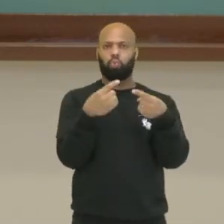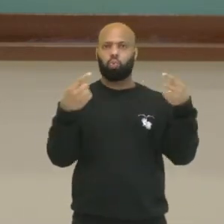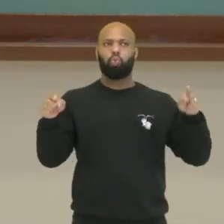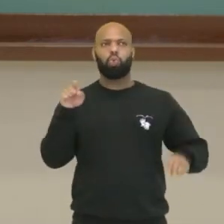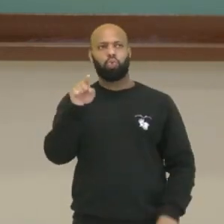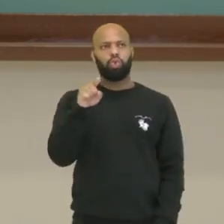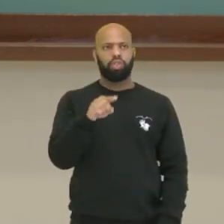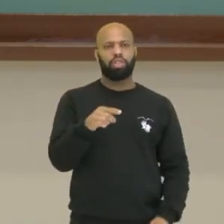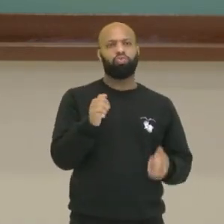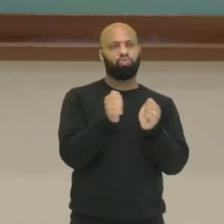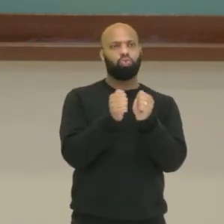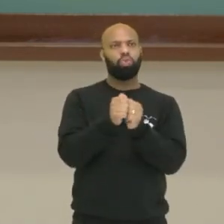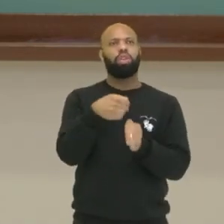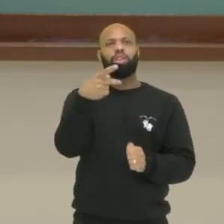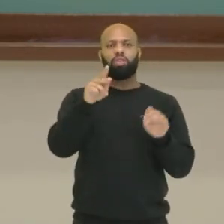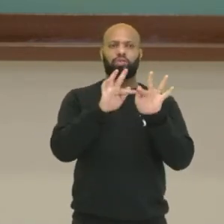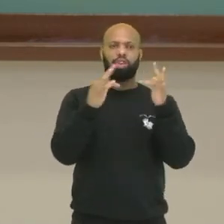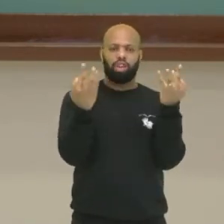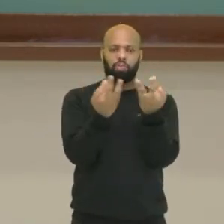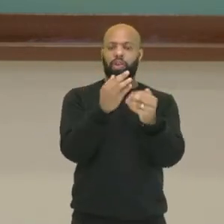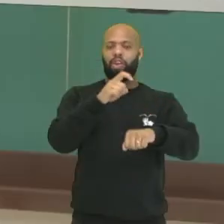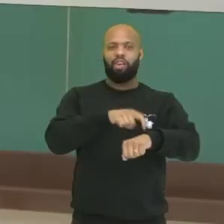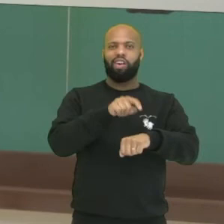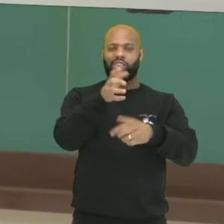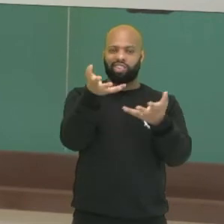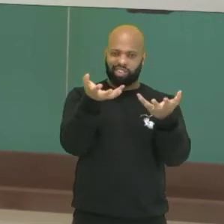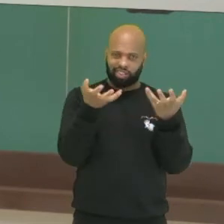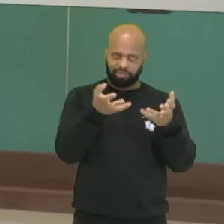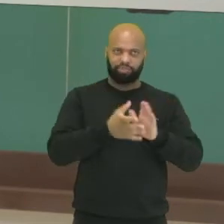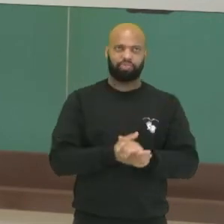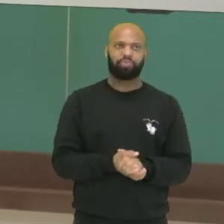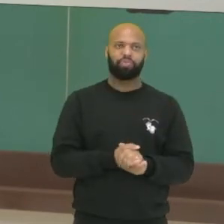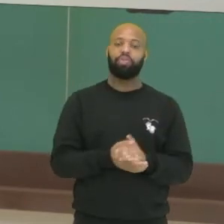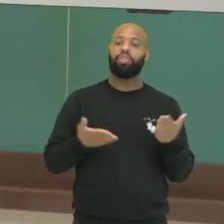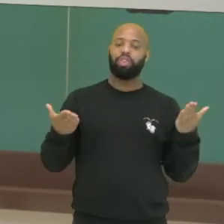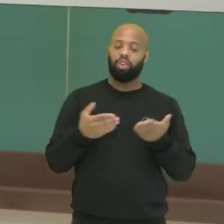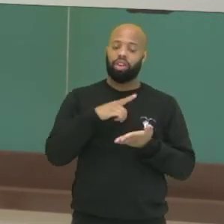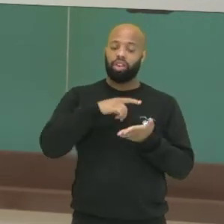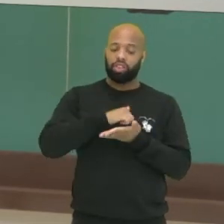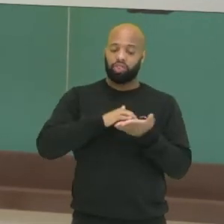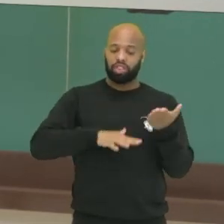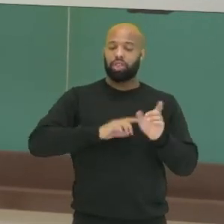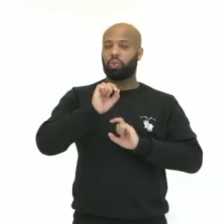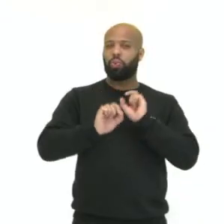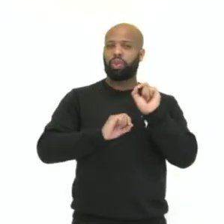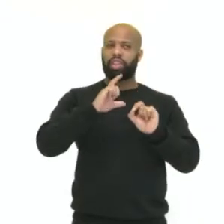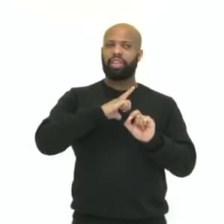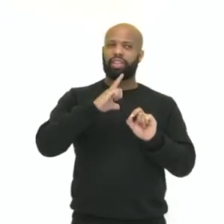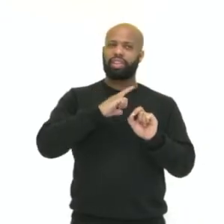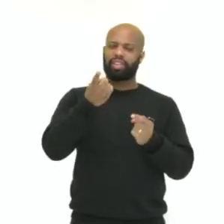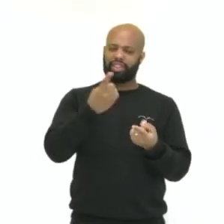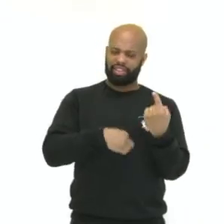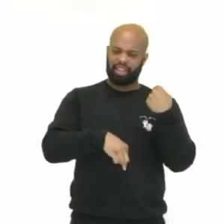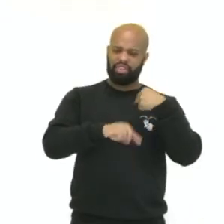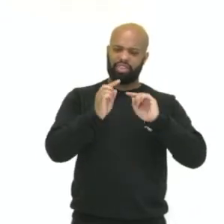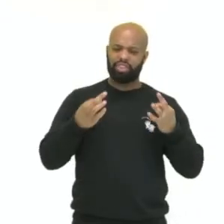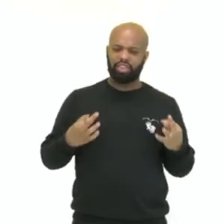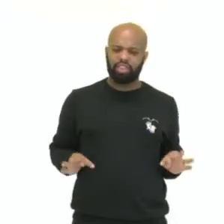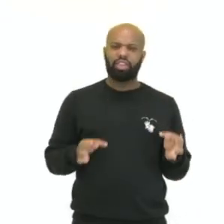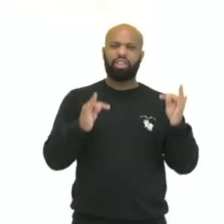entreter-se com a sua família a hora que você quiser. Vamos então a uma atividade? Quais os efeitos dos avanços tecnológicos para